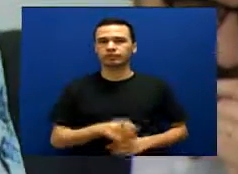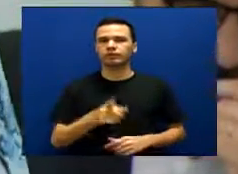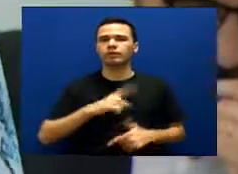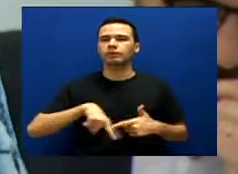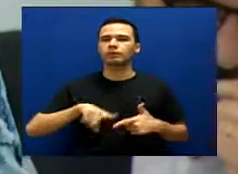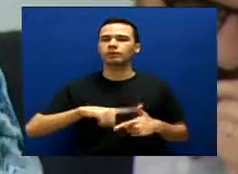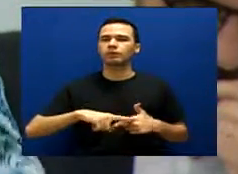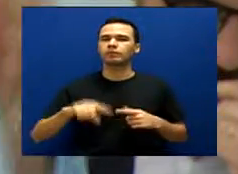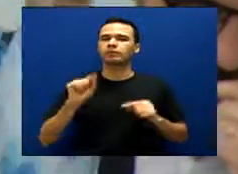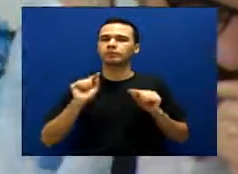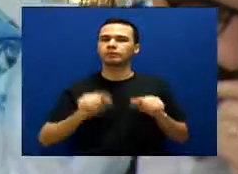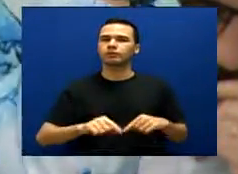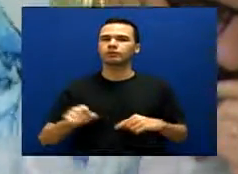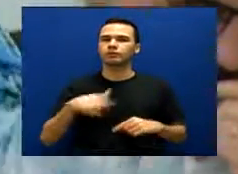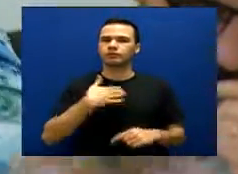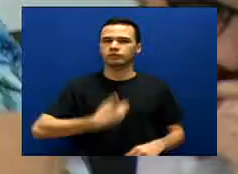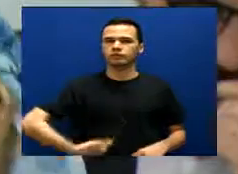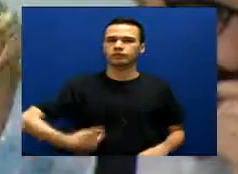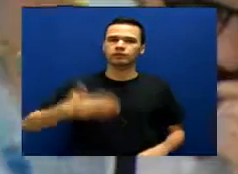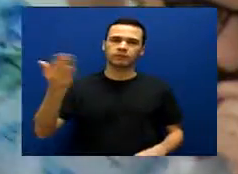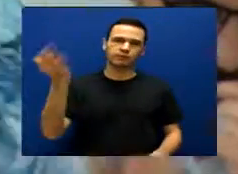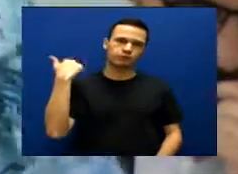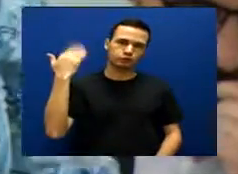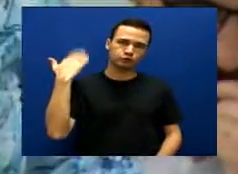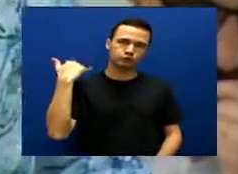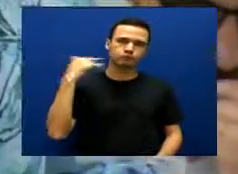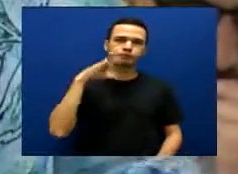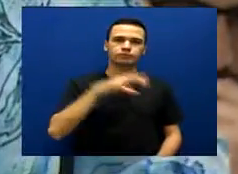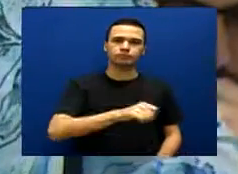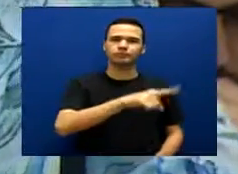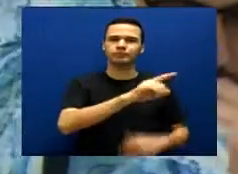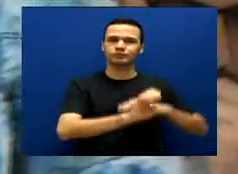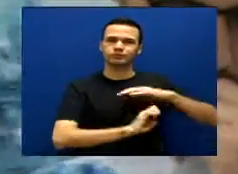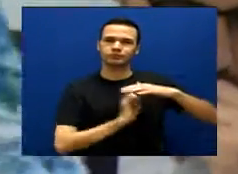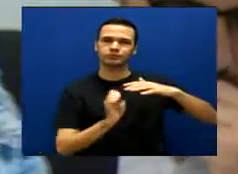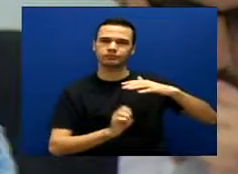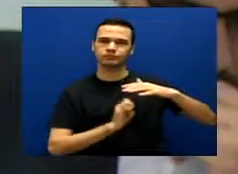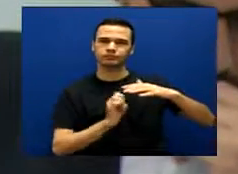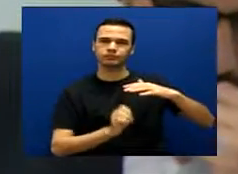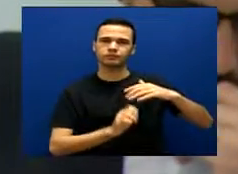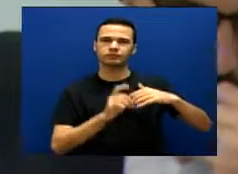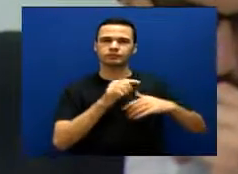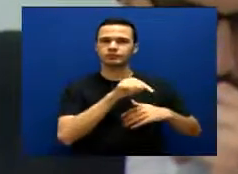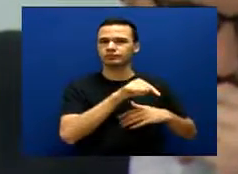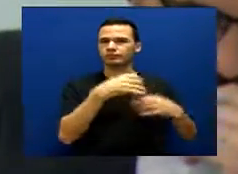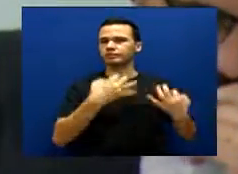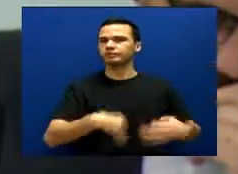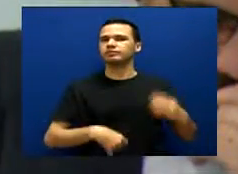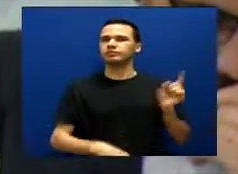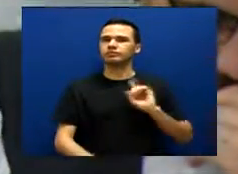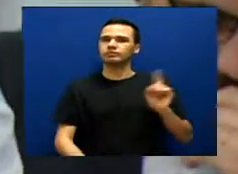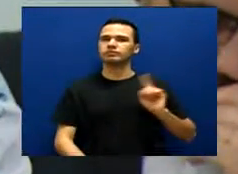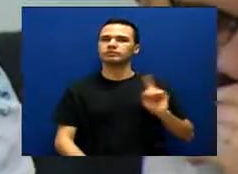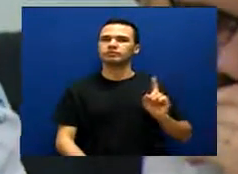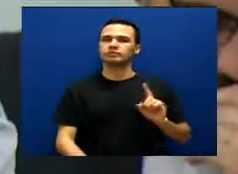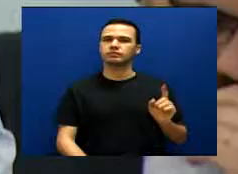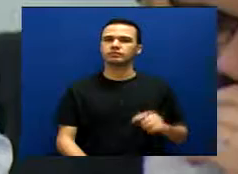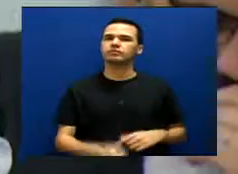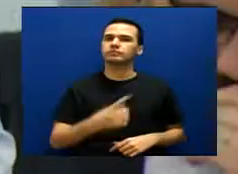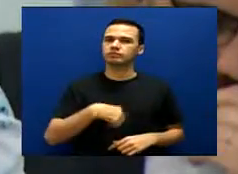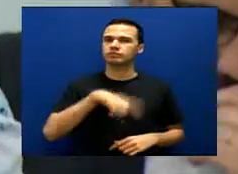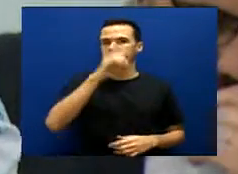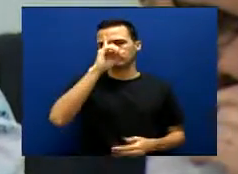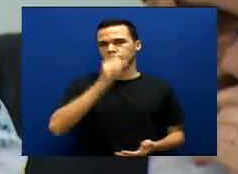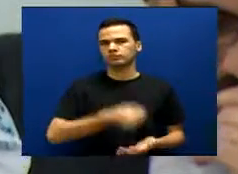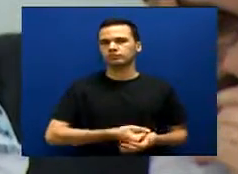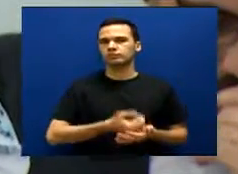um problema do governo passado, que contratou a empresa inidônea. E nós vamos votar